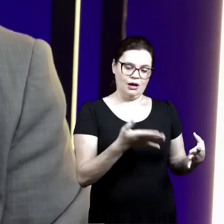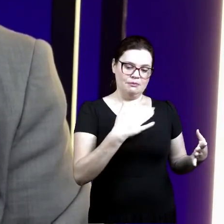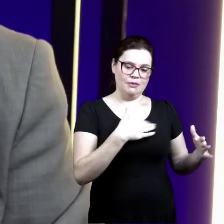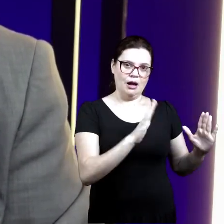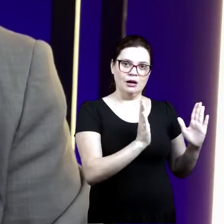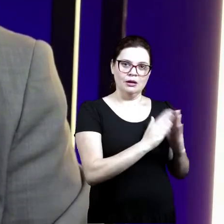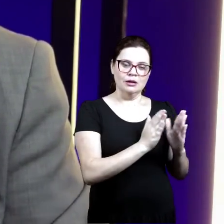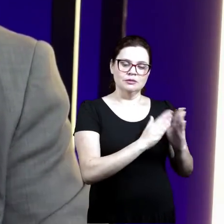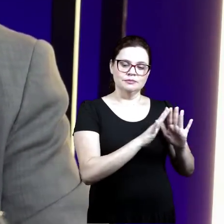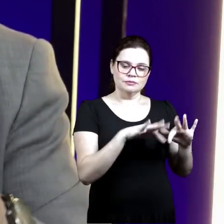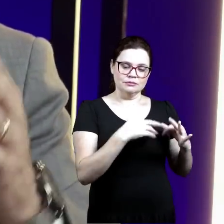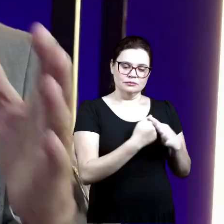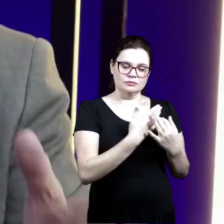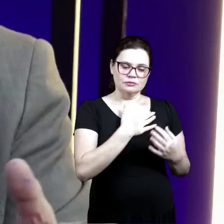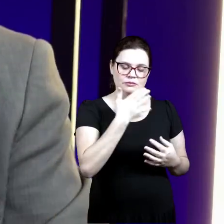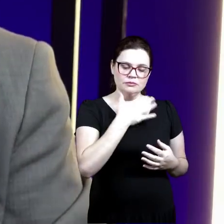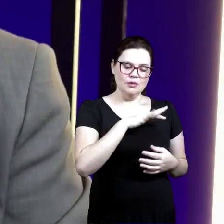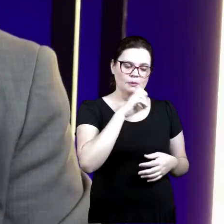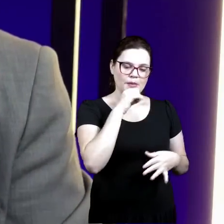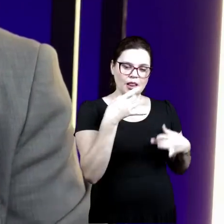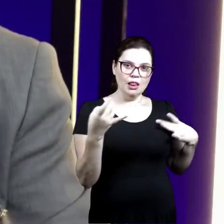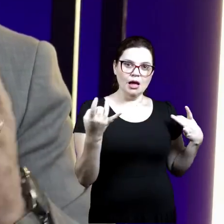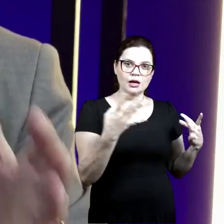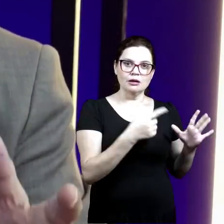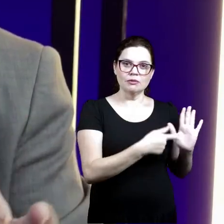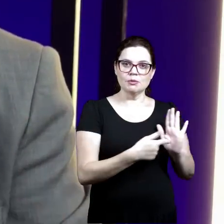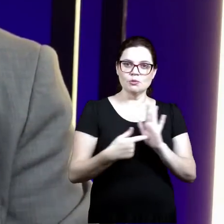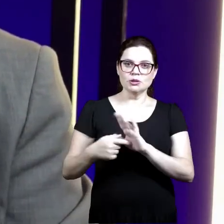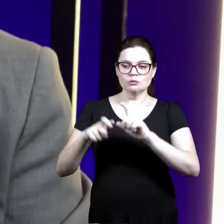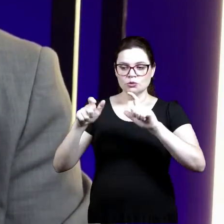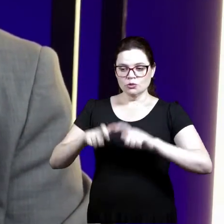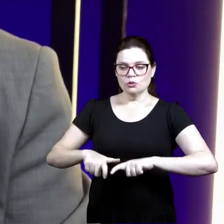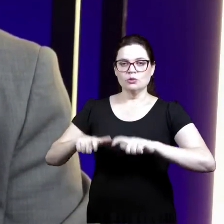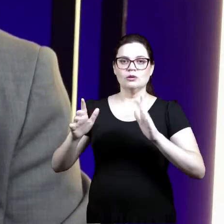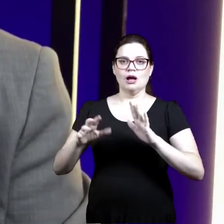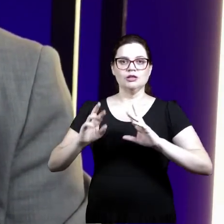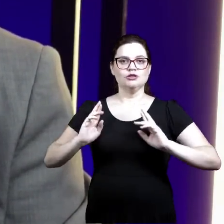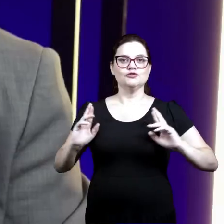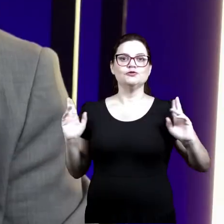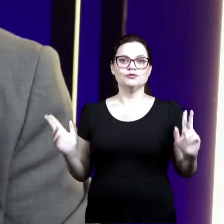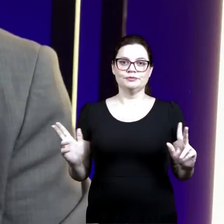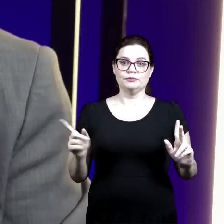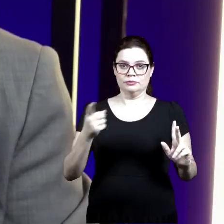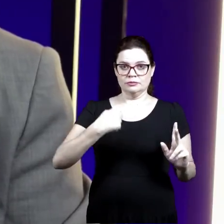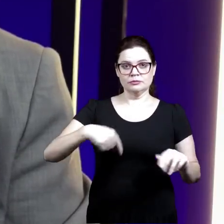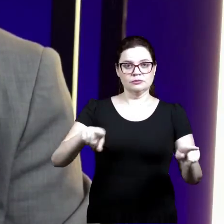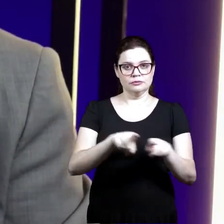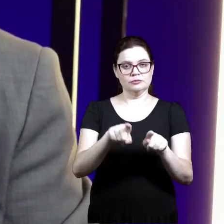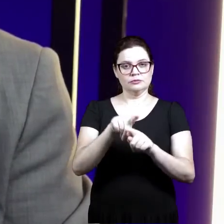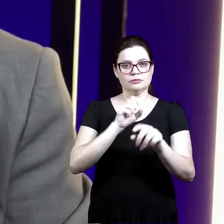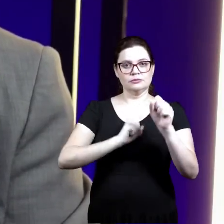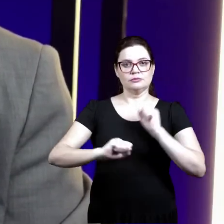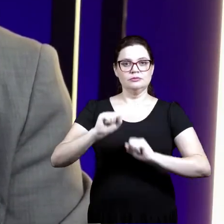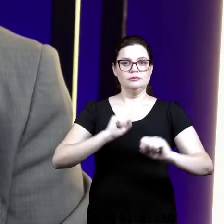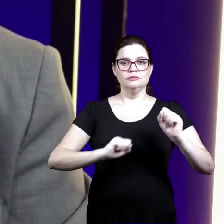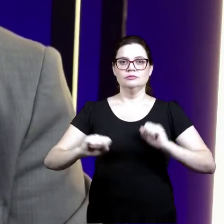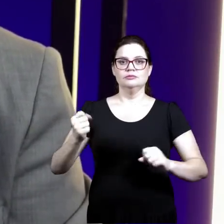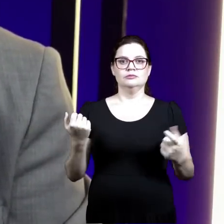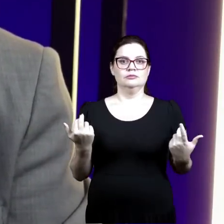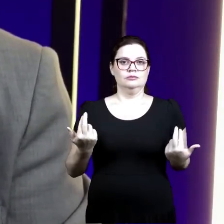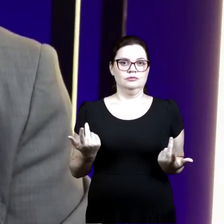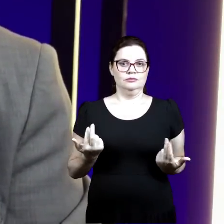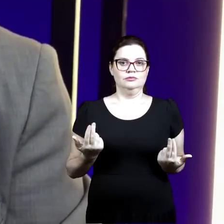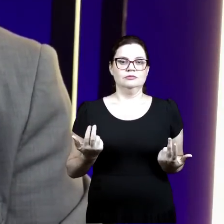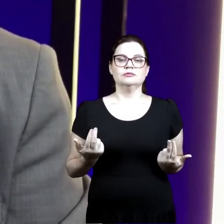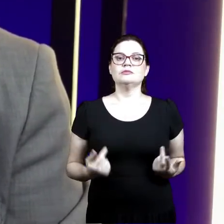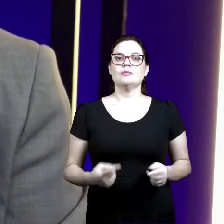minha parentela, da casa do meu pai, que ele vai me mostrar uma terra, ele vai me levar para uma terra diferente. Sim. E a igreja vive isso hoje, né? E qual